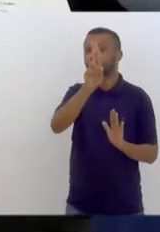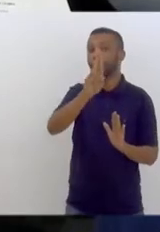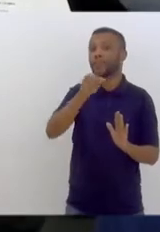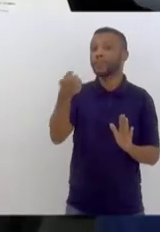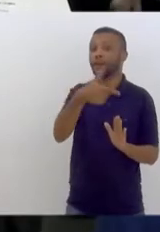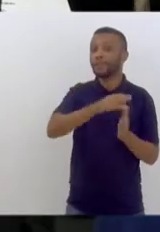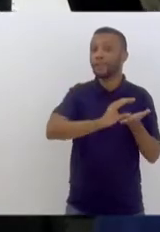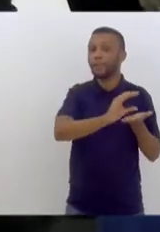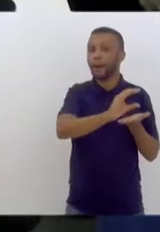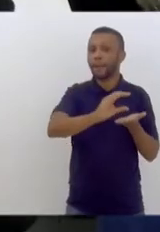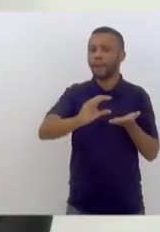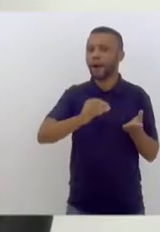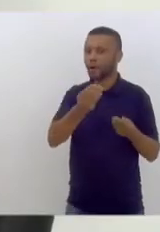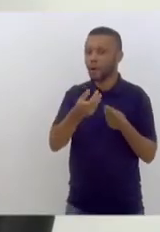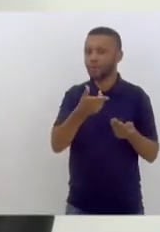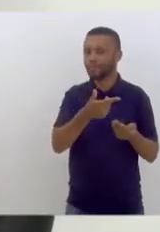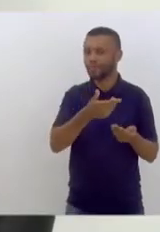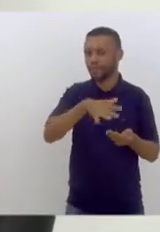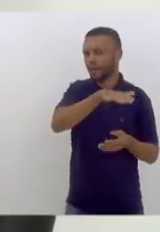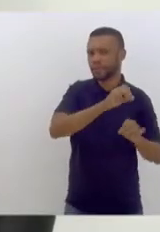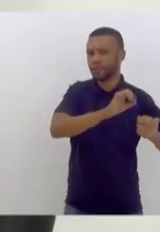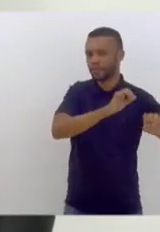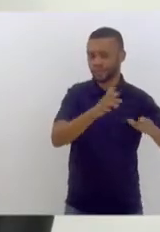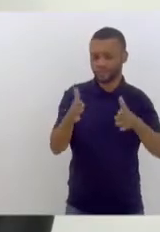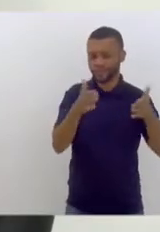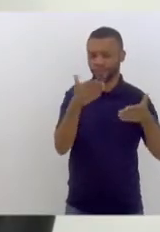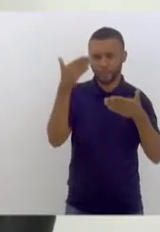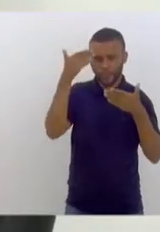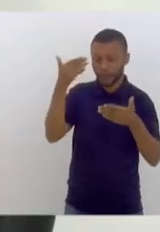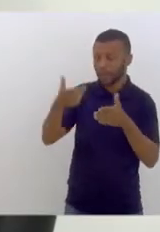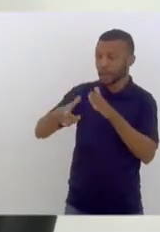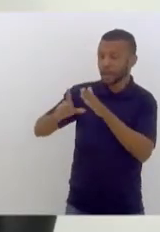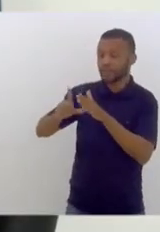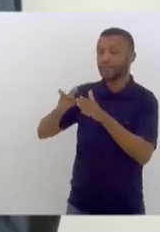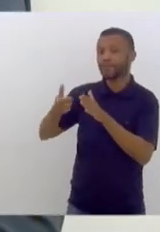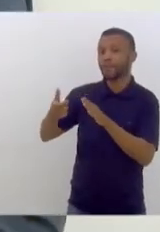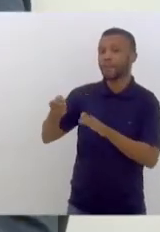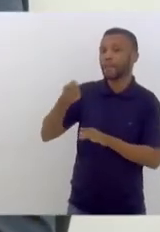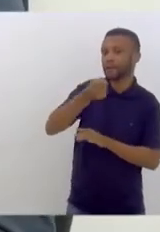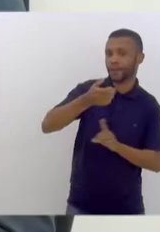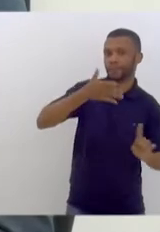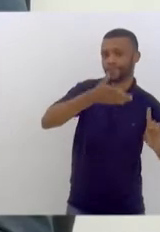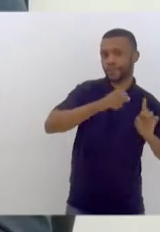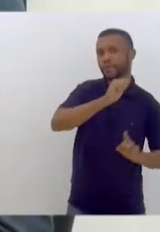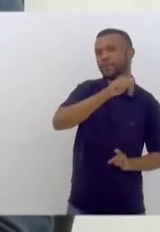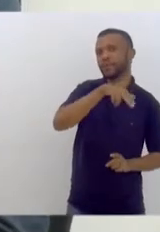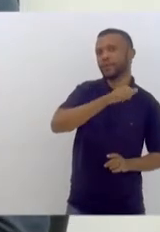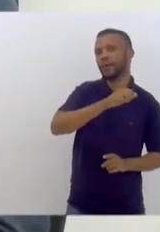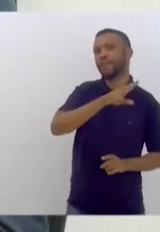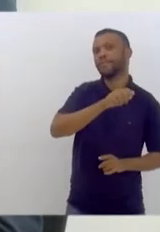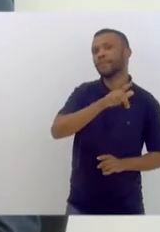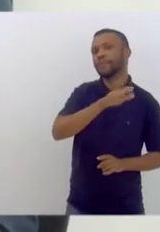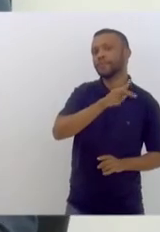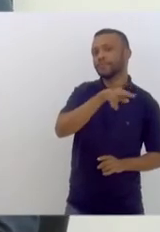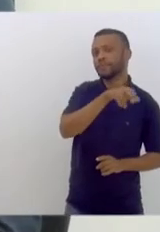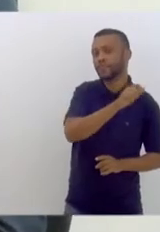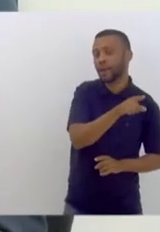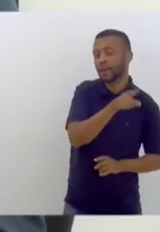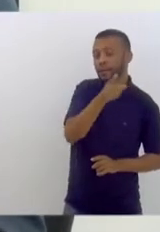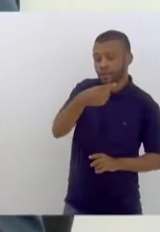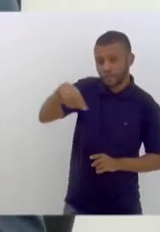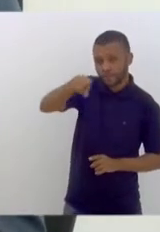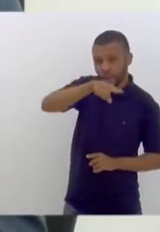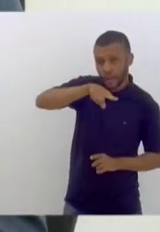recurso. Obrigado, deputado Valdec. Antes de passar a palavra, então, para a senhora Ana Valentina e para os demais, só ressaltar que essa pergunta é